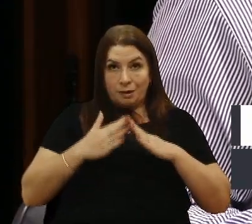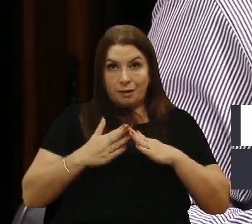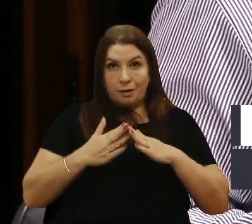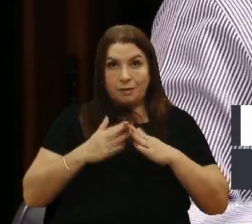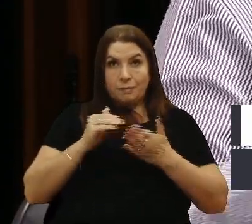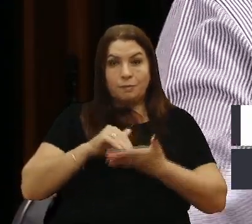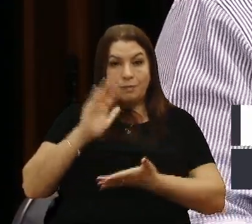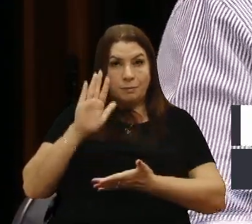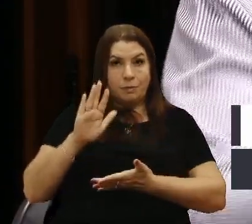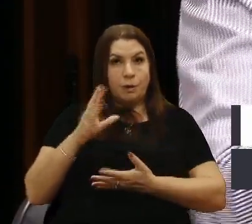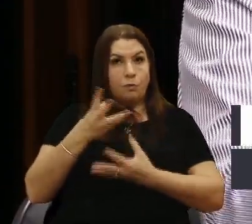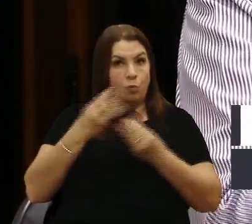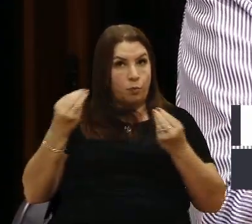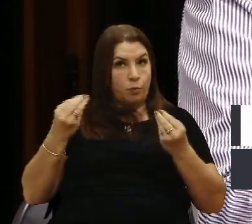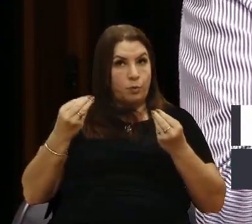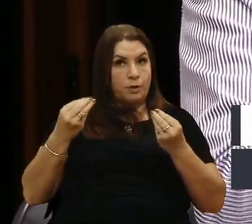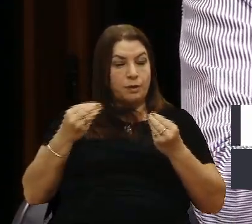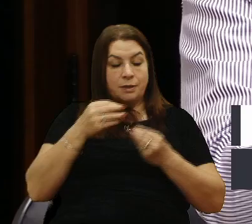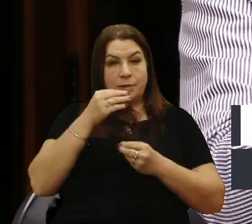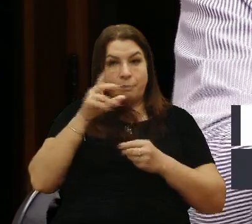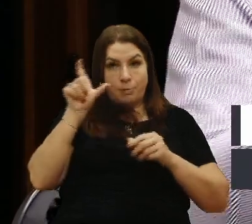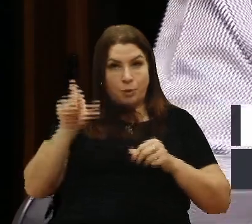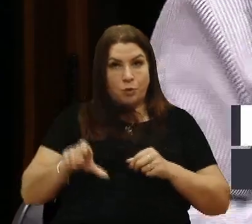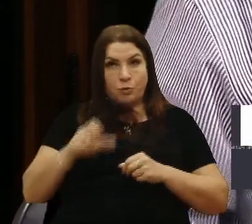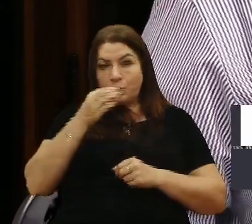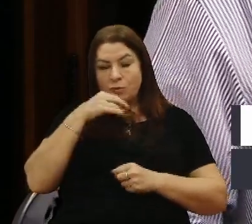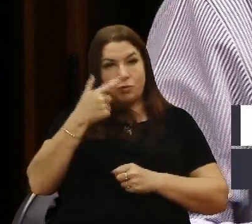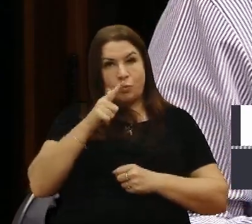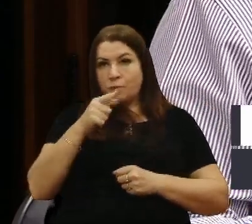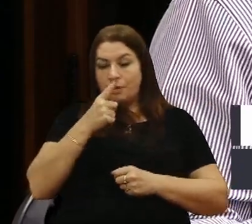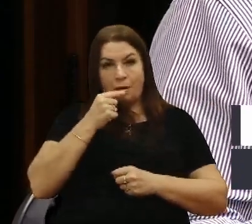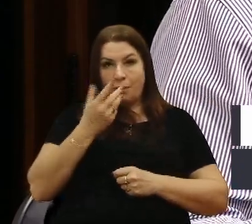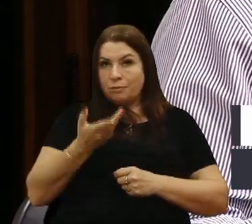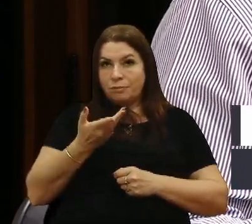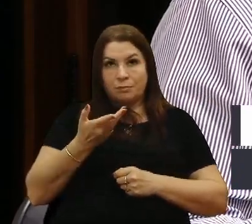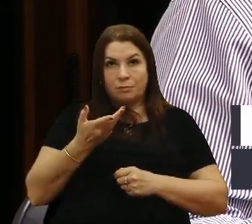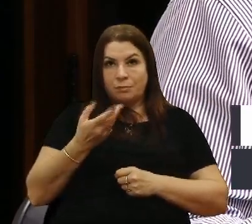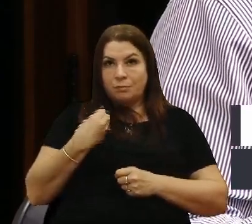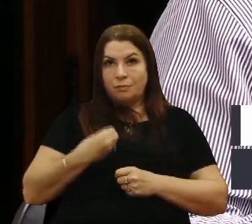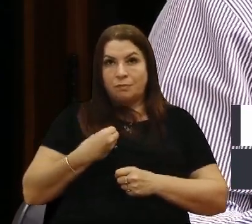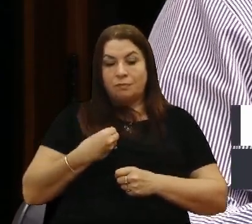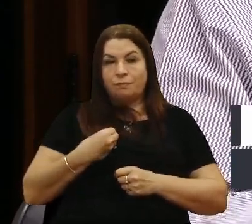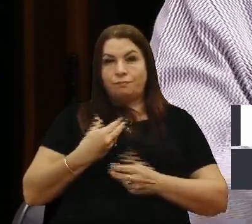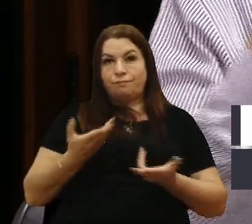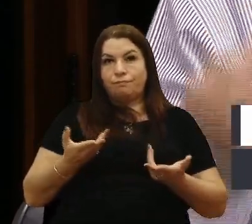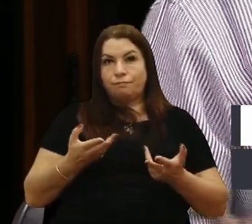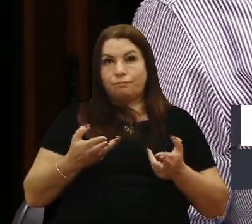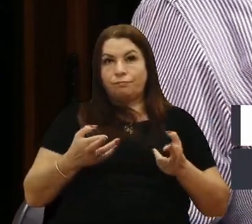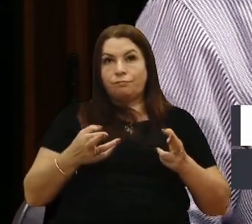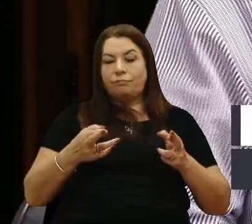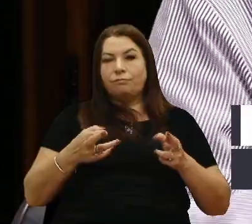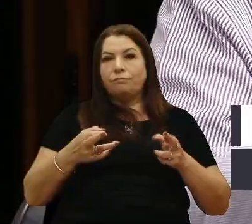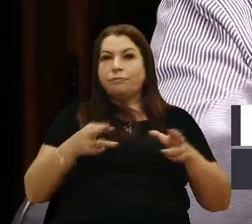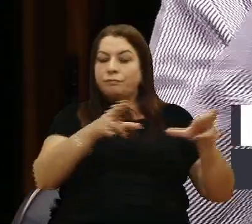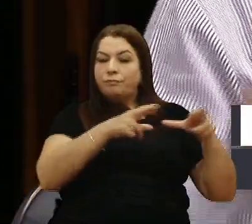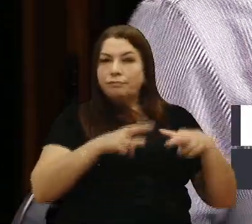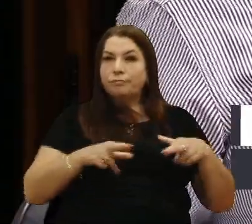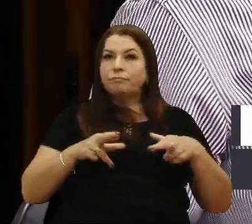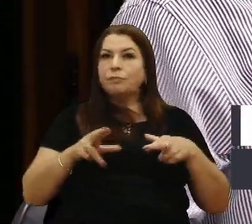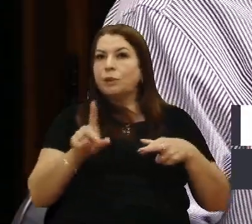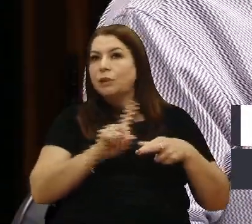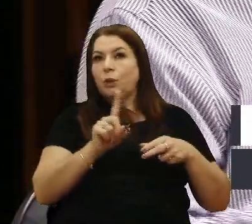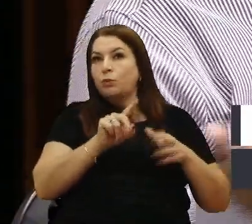lhe pedir uma parte. Mas muitos caxienses não têm água porque vivem em regiões de subhabitação que não